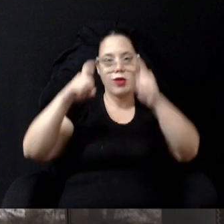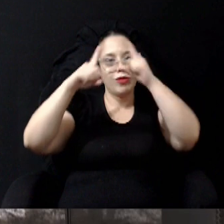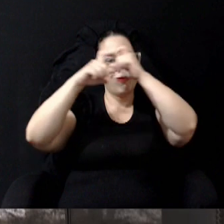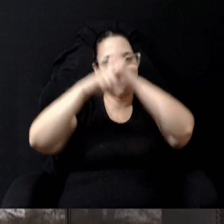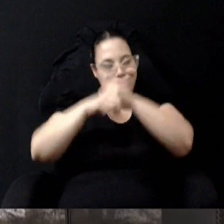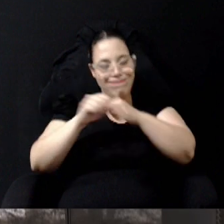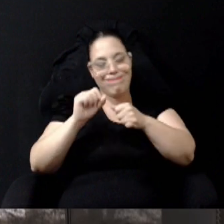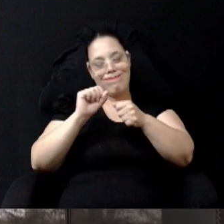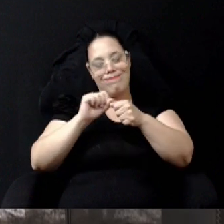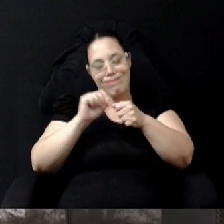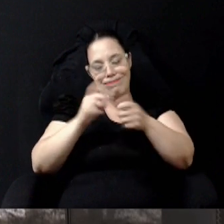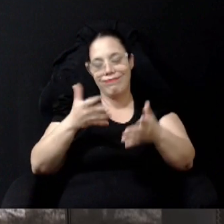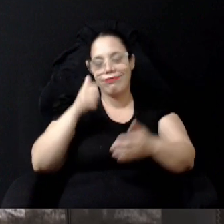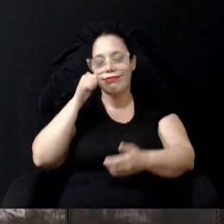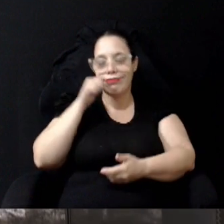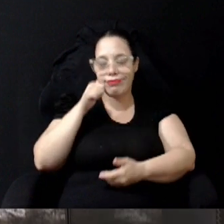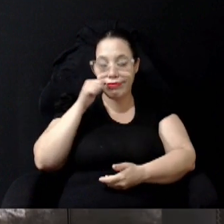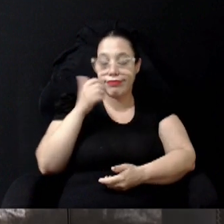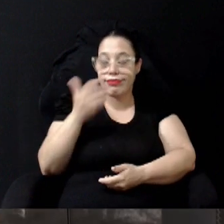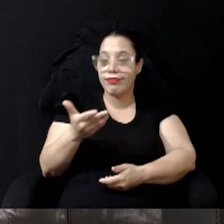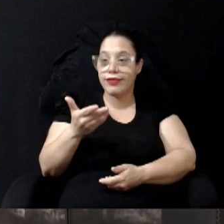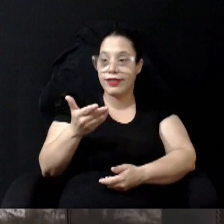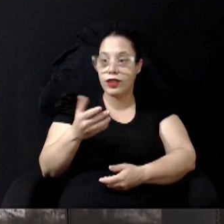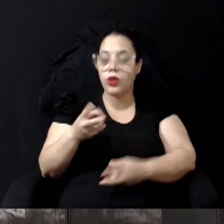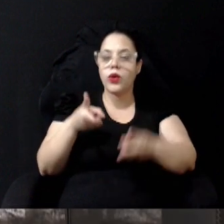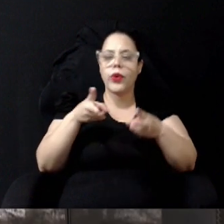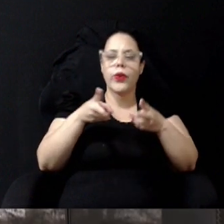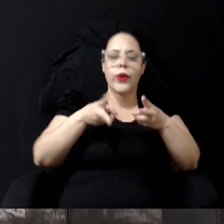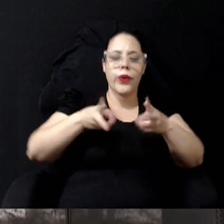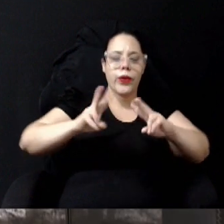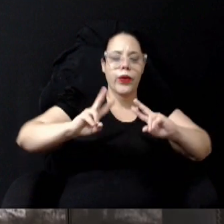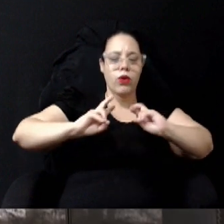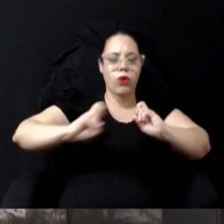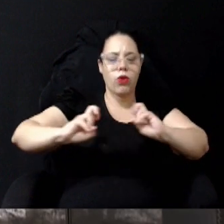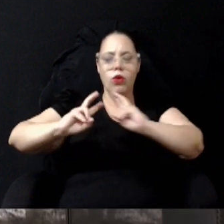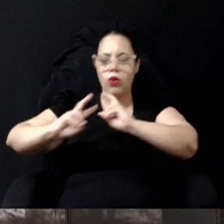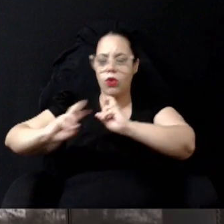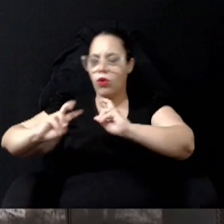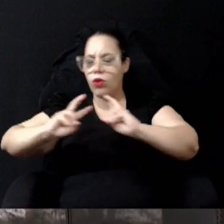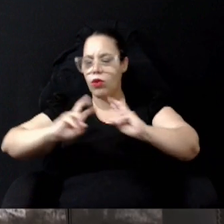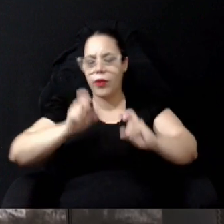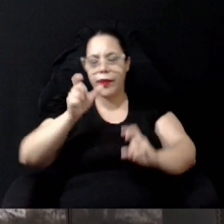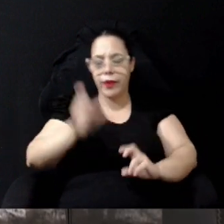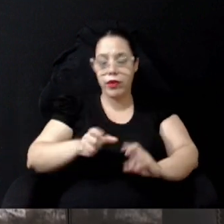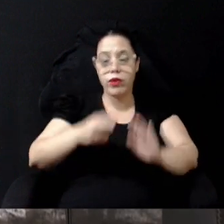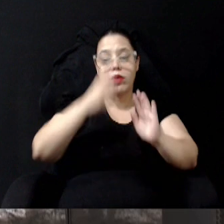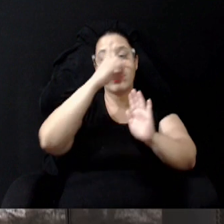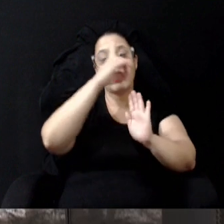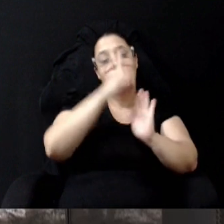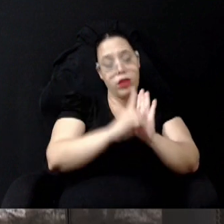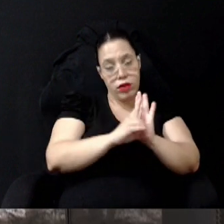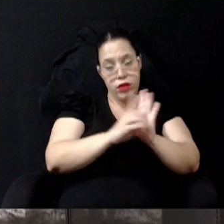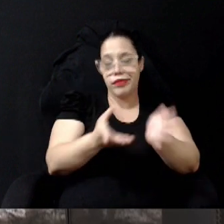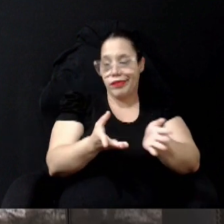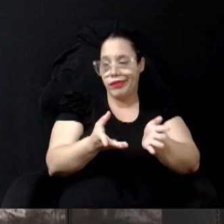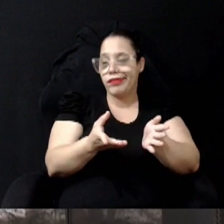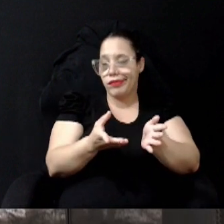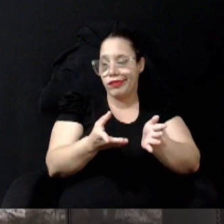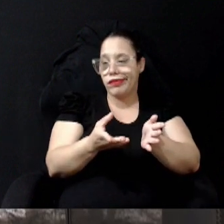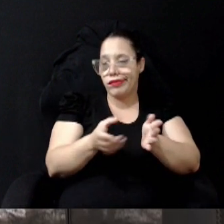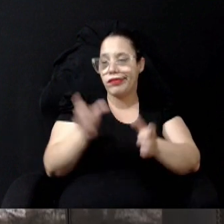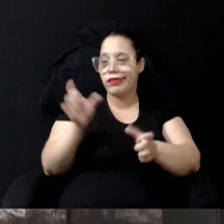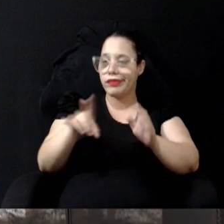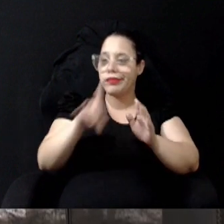as mulheres se reconhecerem como pessoas de direitos, pessoas com direitos. Diz